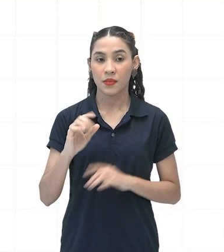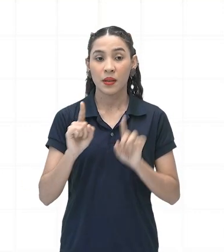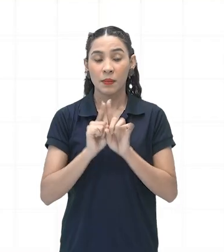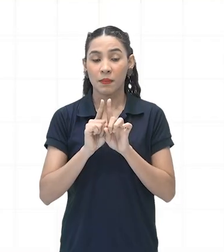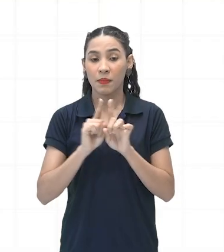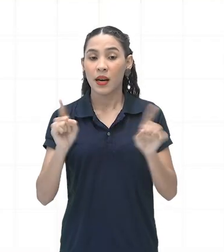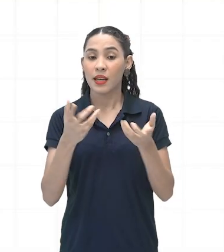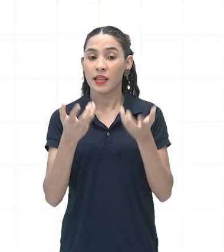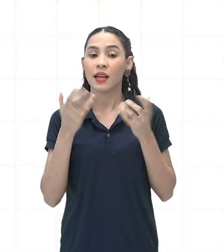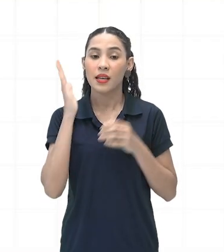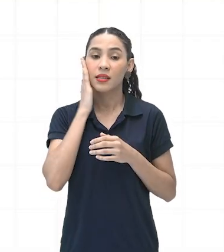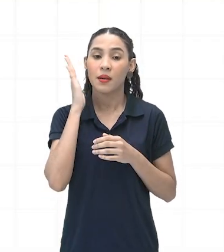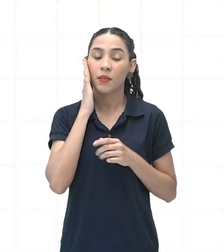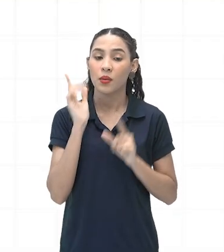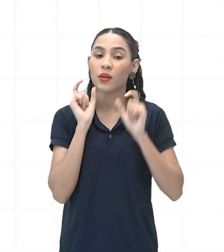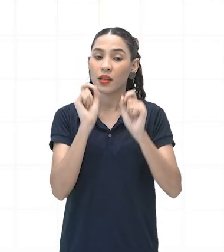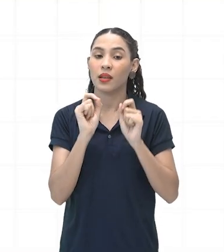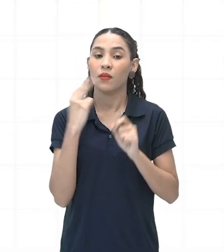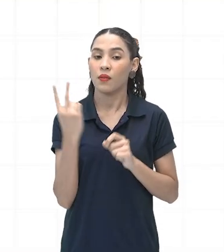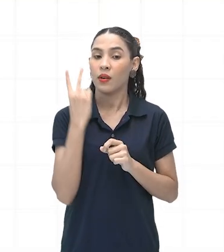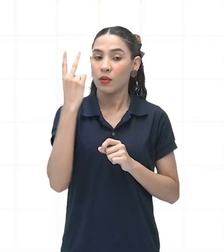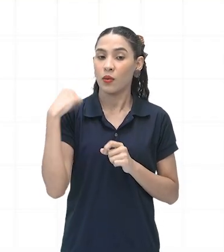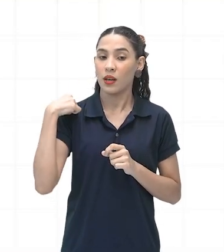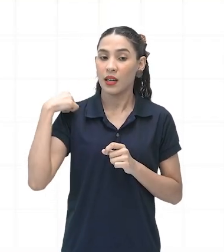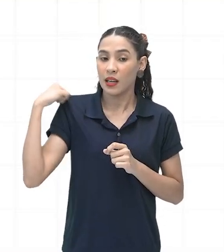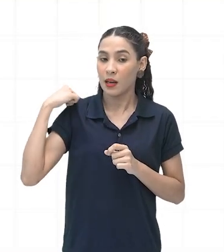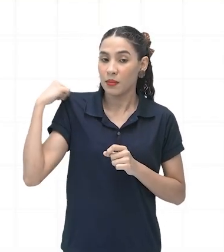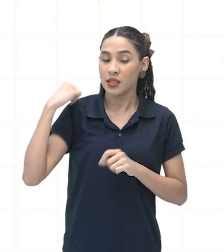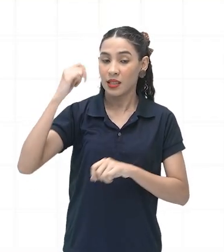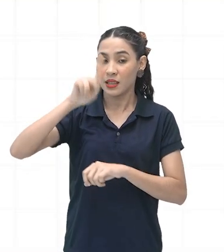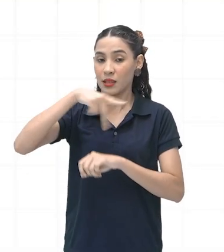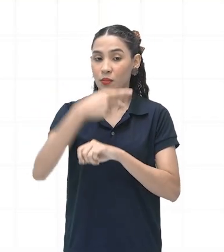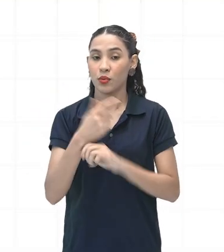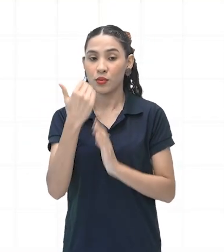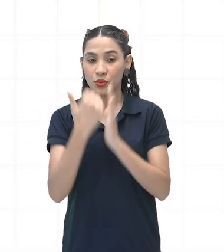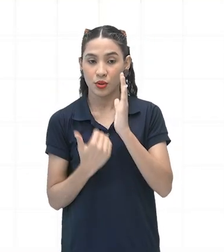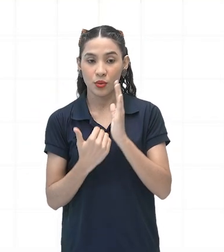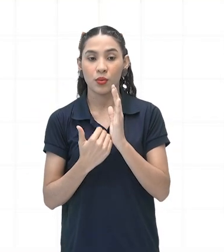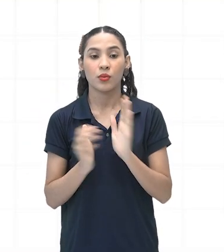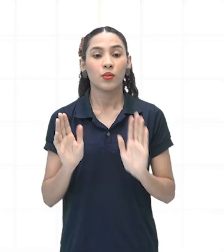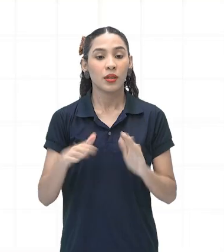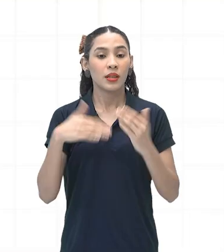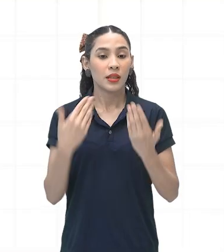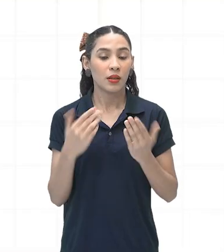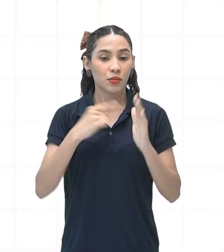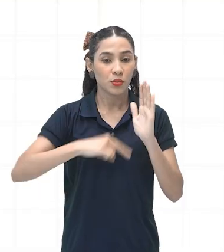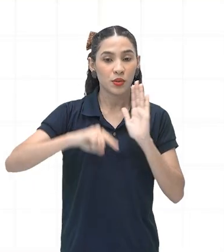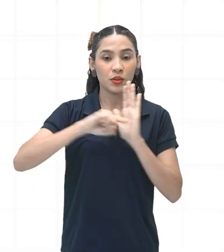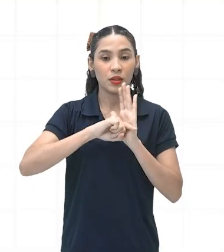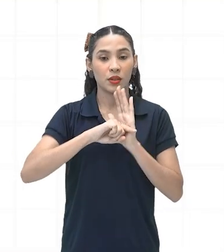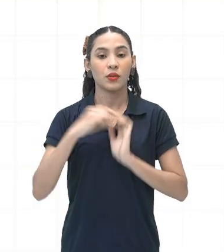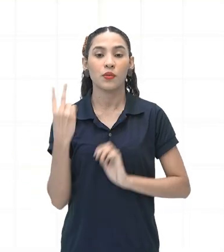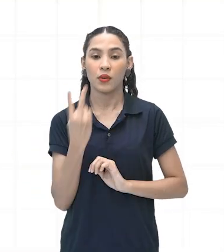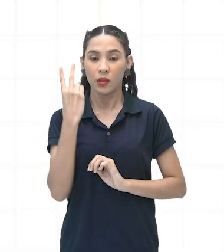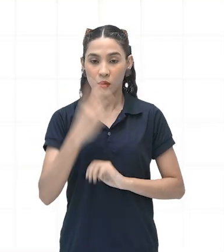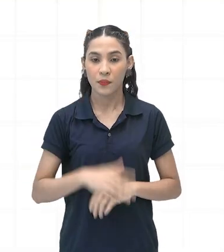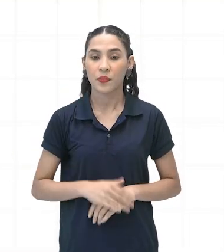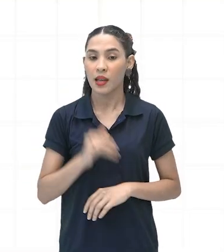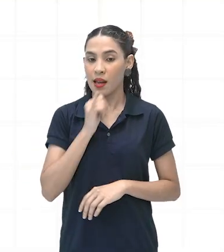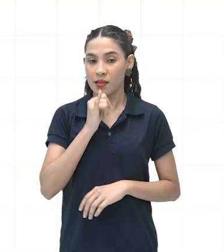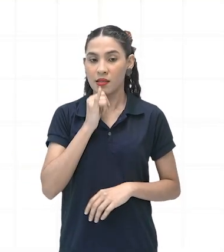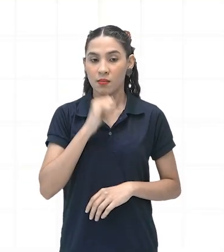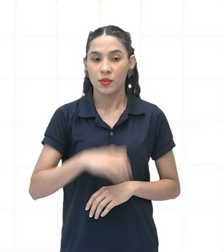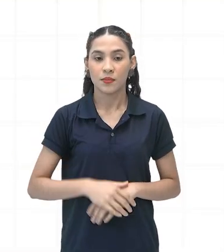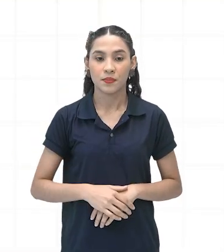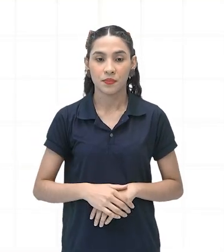3,75. Só que ele quer saber o valor da camisa após o desconto. Então, agora nós vamos subtrair o valor.